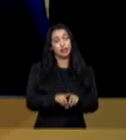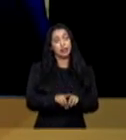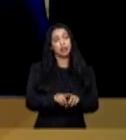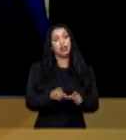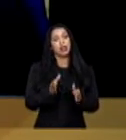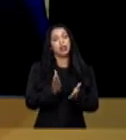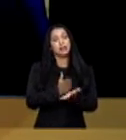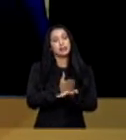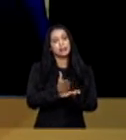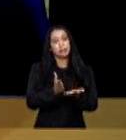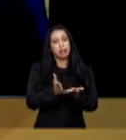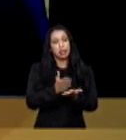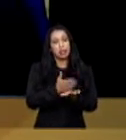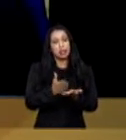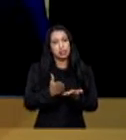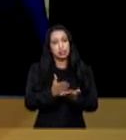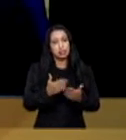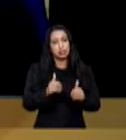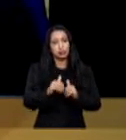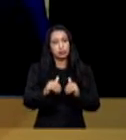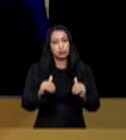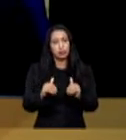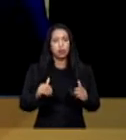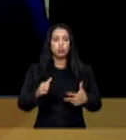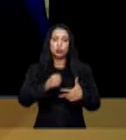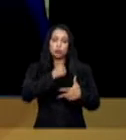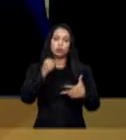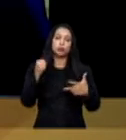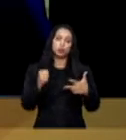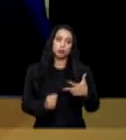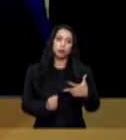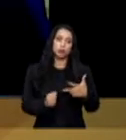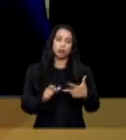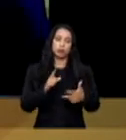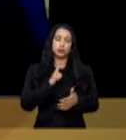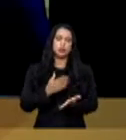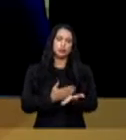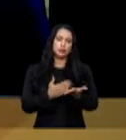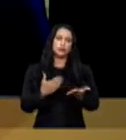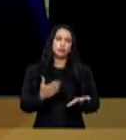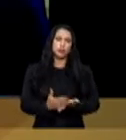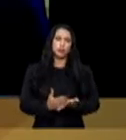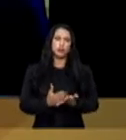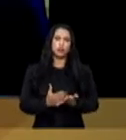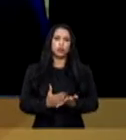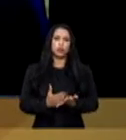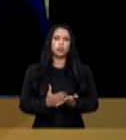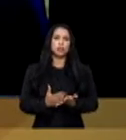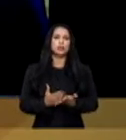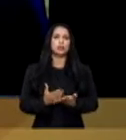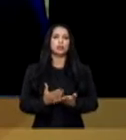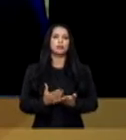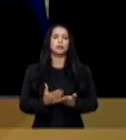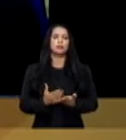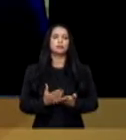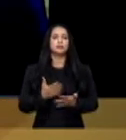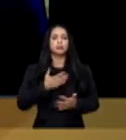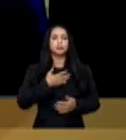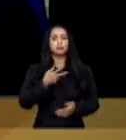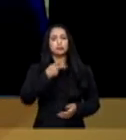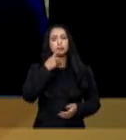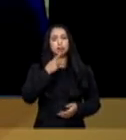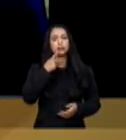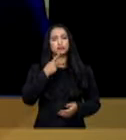conquistas valiosas do nosso marco civilizatório. Inicio esta sustentação separando num